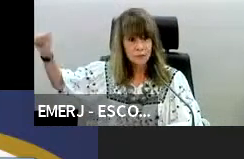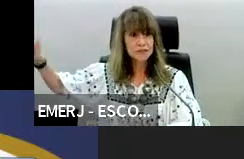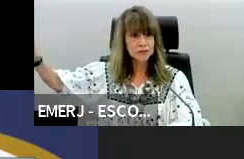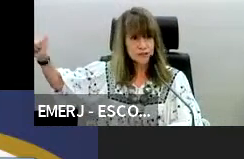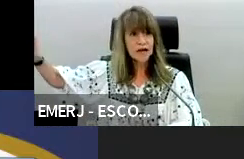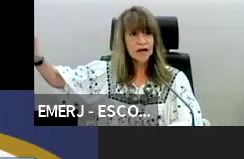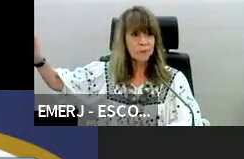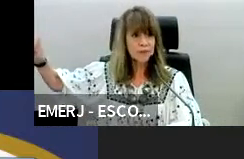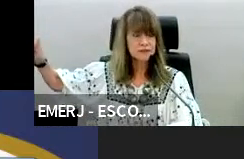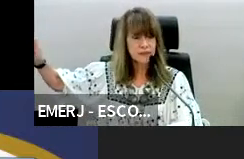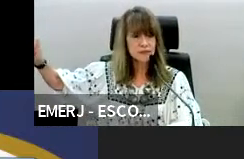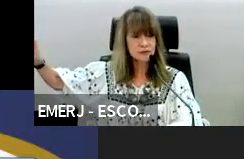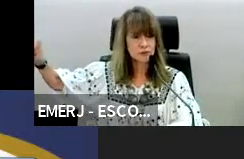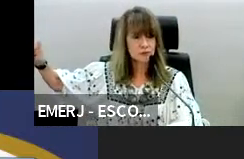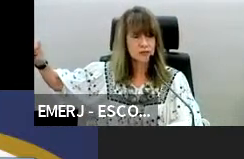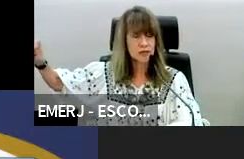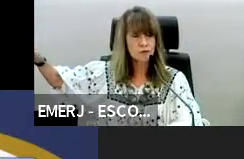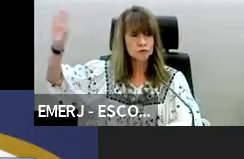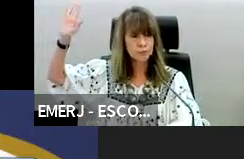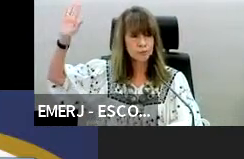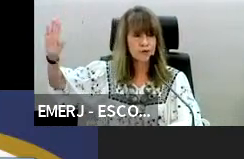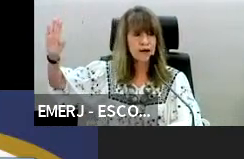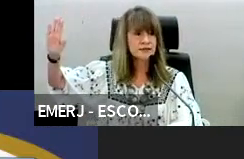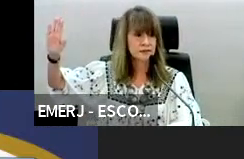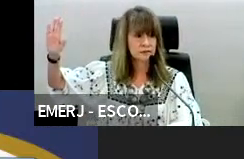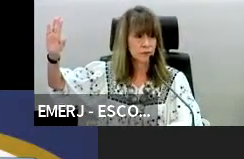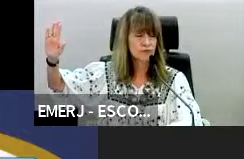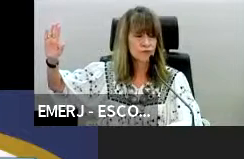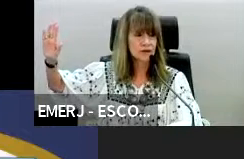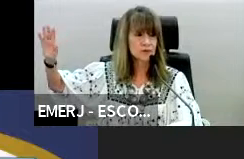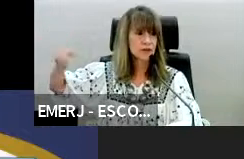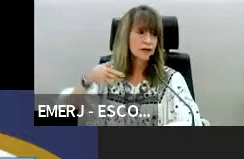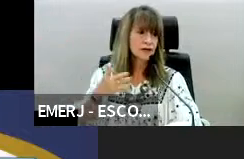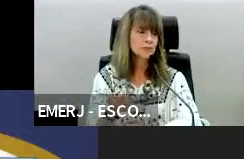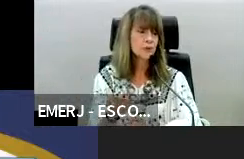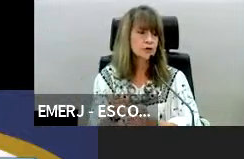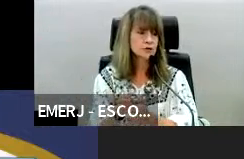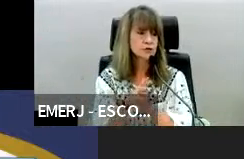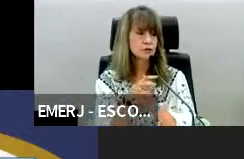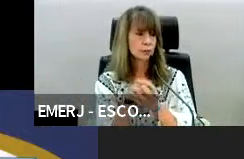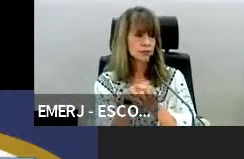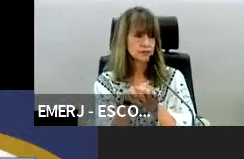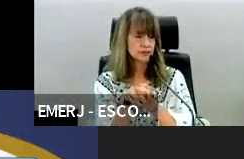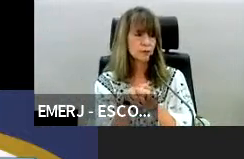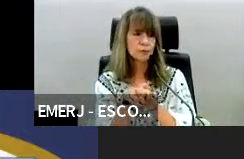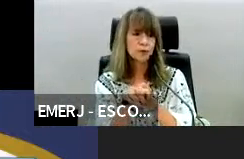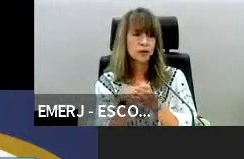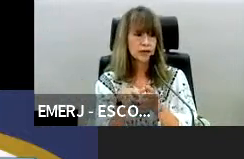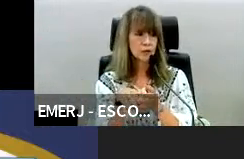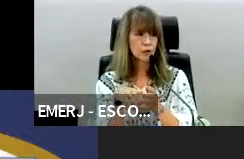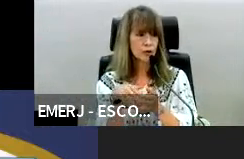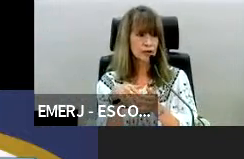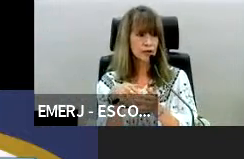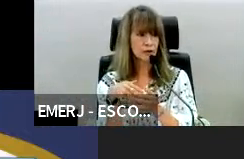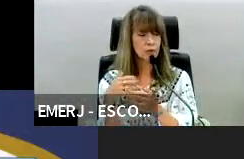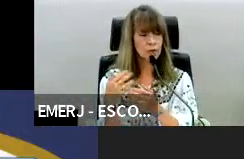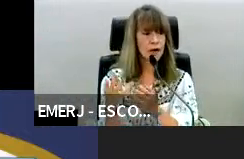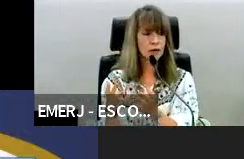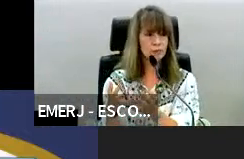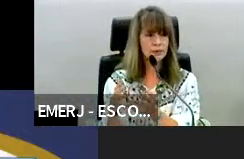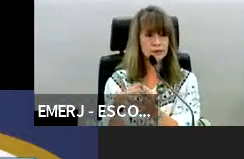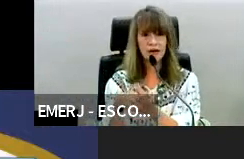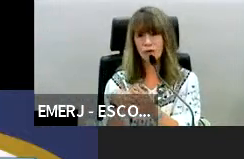conta, mas estava presente nos autos, provada como fato, ele pode, por exemplo, recorrer